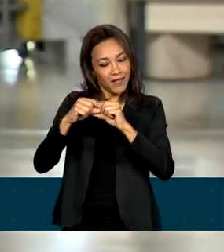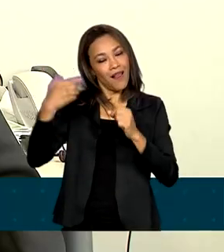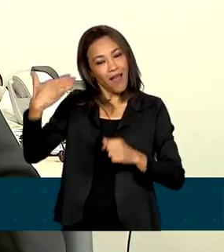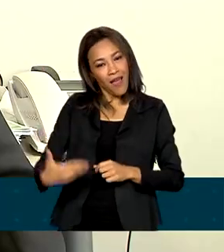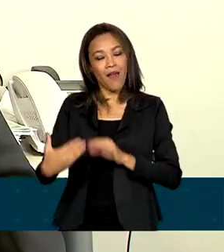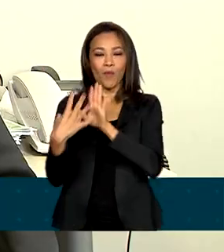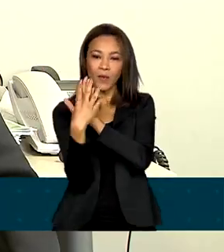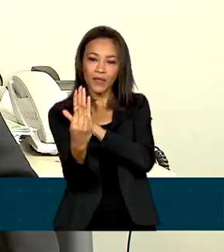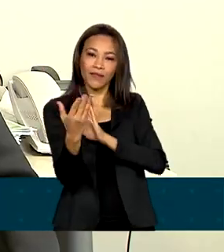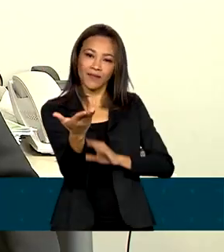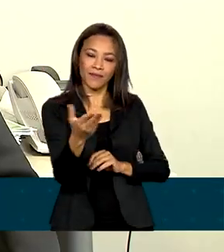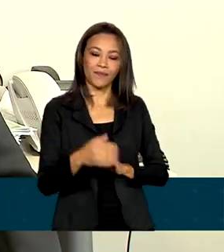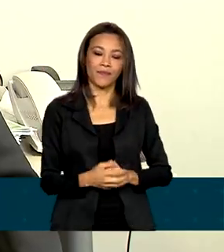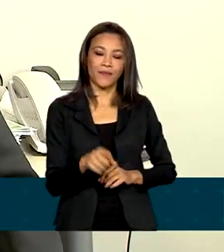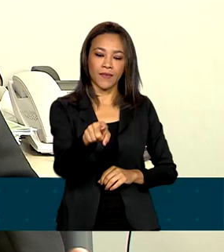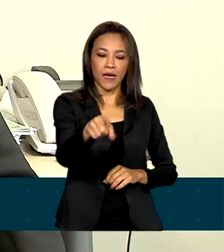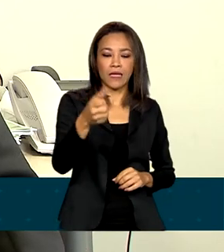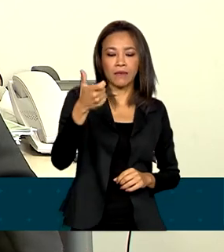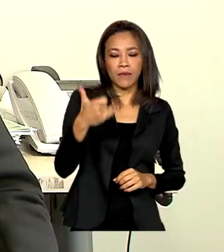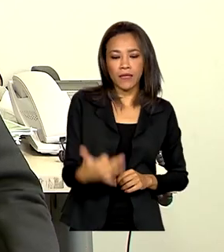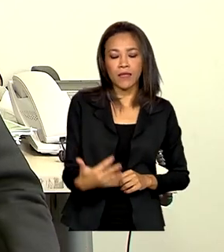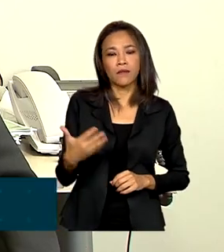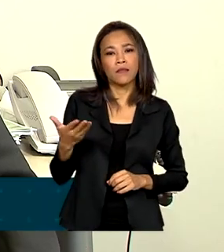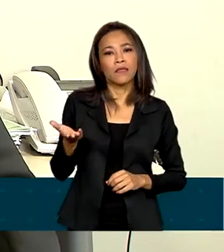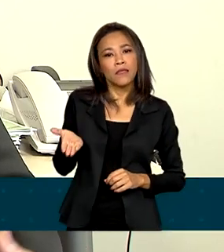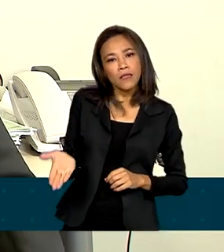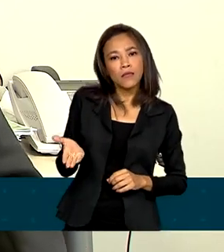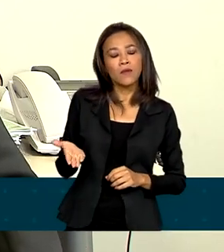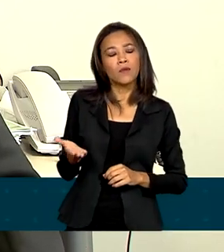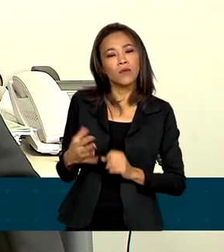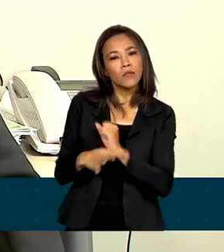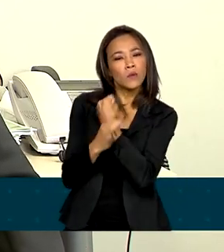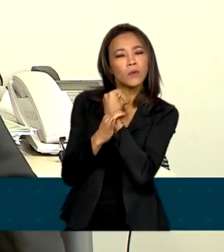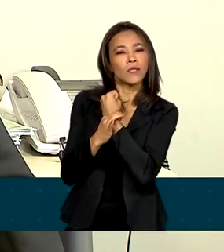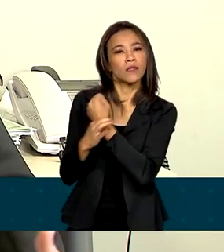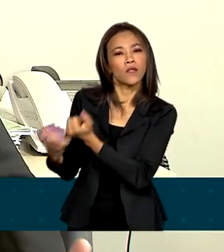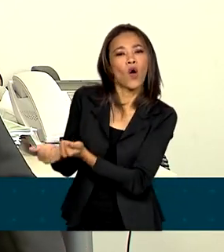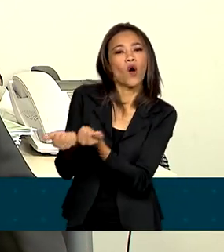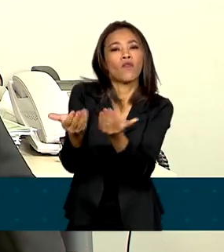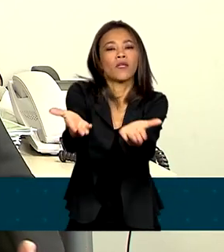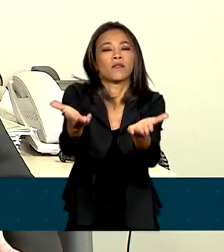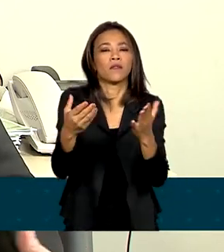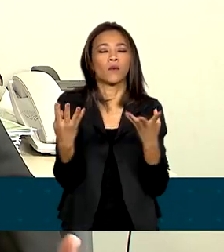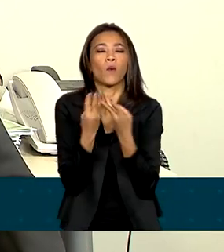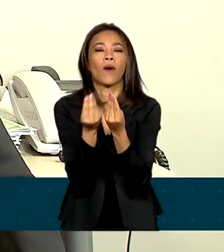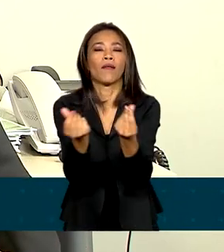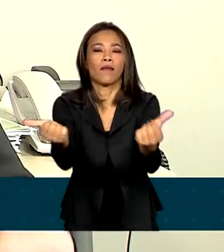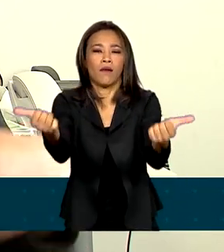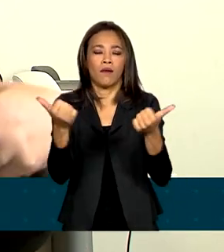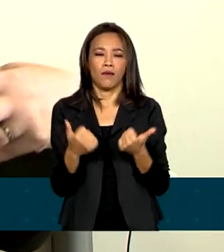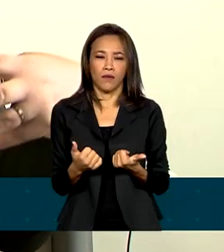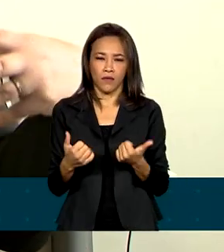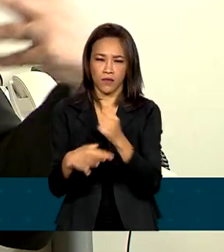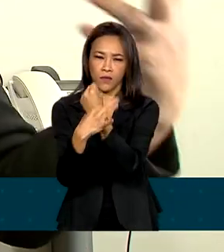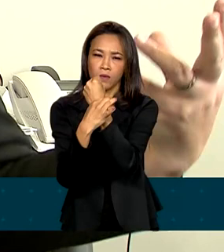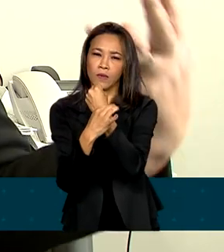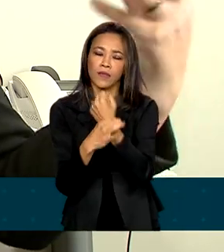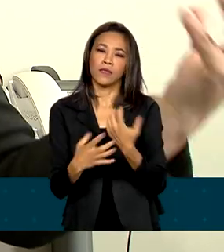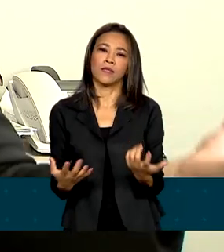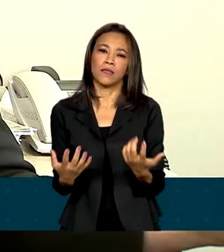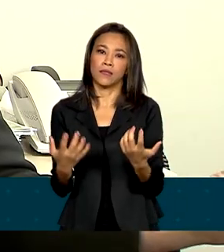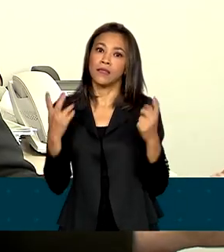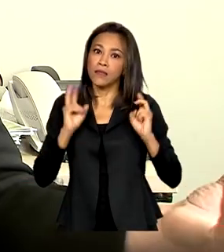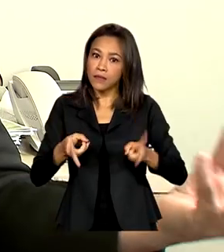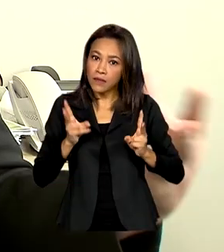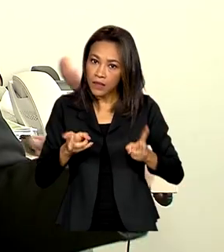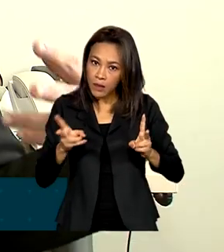deles. Isso dá uma segurança, né, para que possamos ofertar serviços de maior qualidade, mais seguros, linkados com